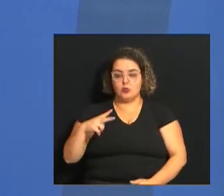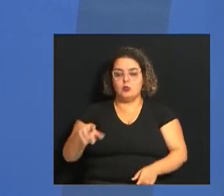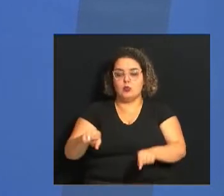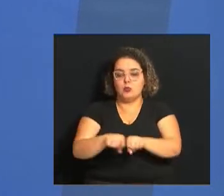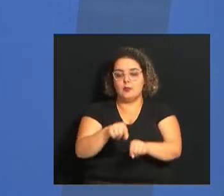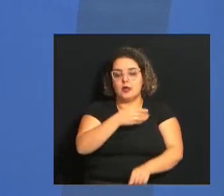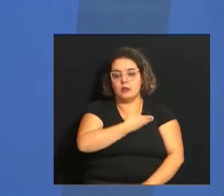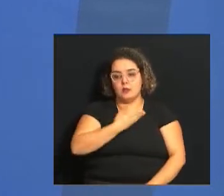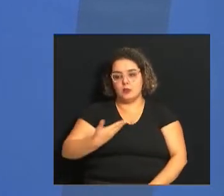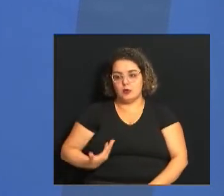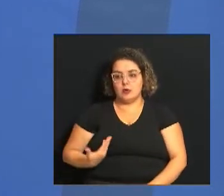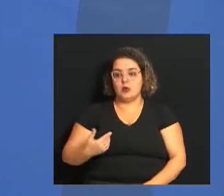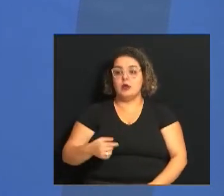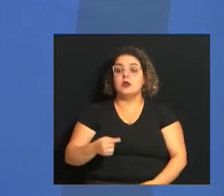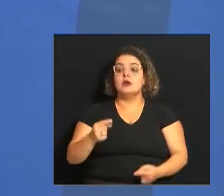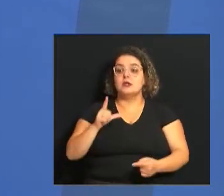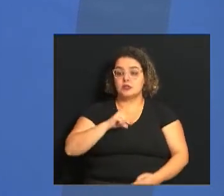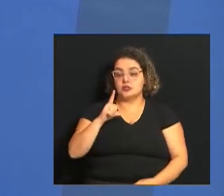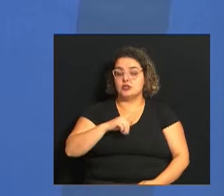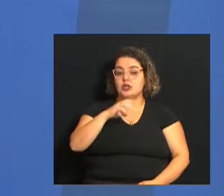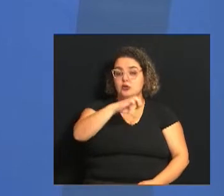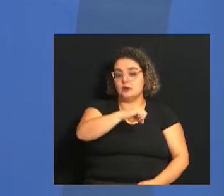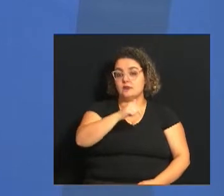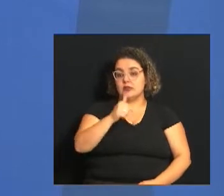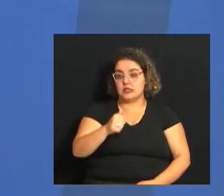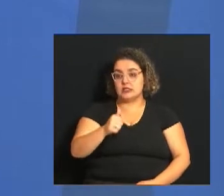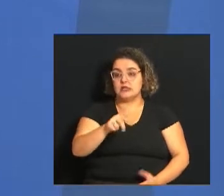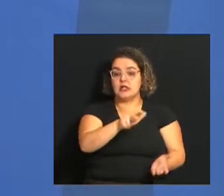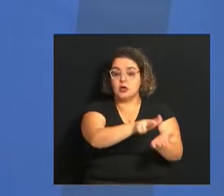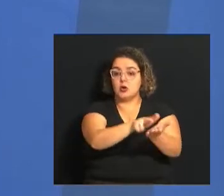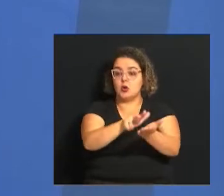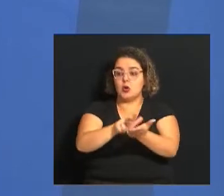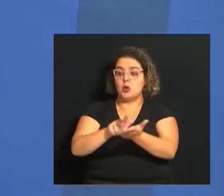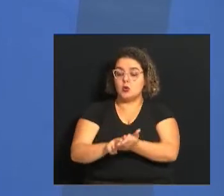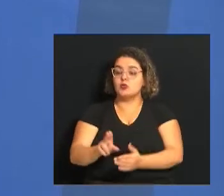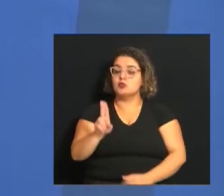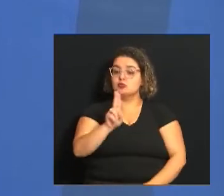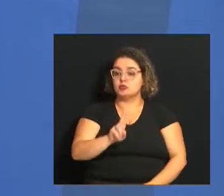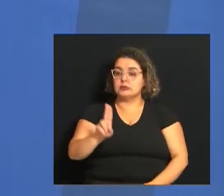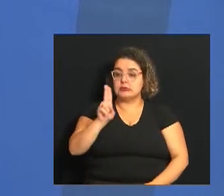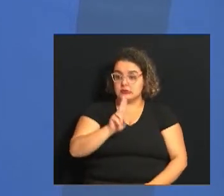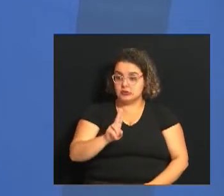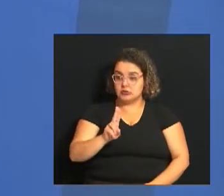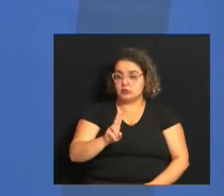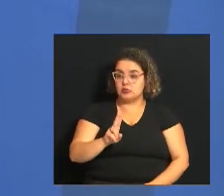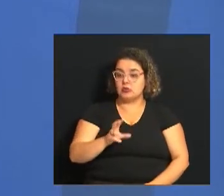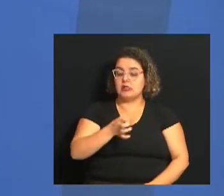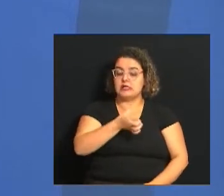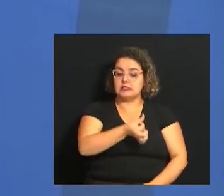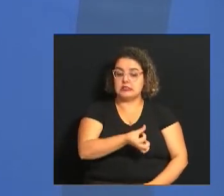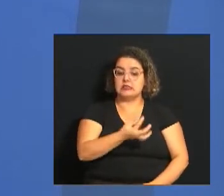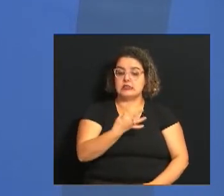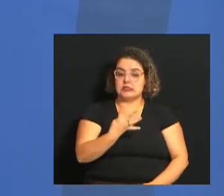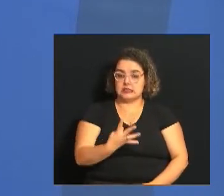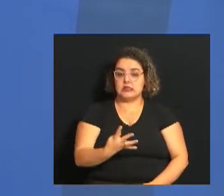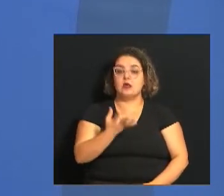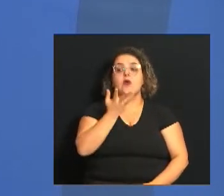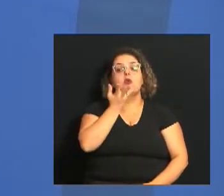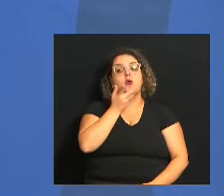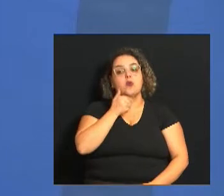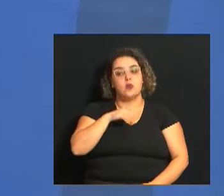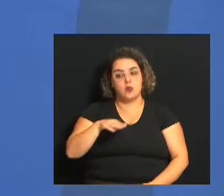E desses, nós tínhamos 97 leitos ocupados, dos quais 64 crianças